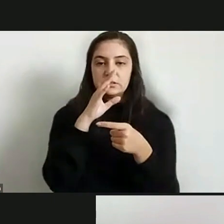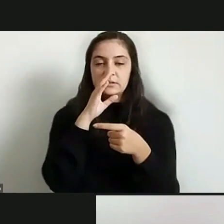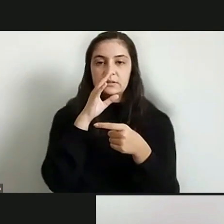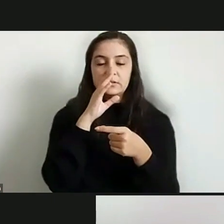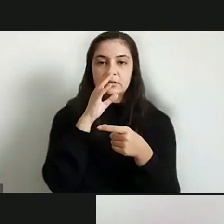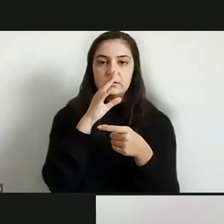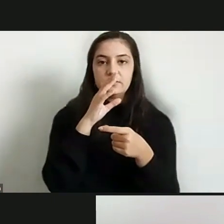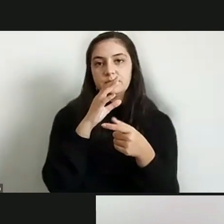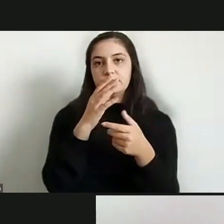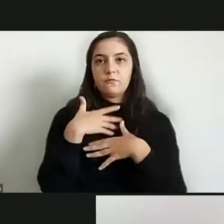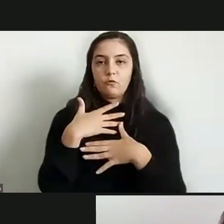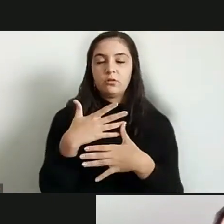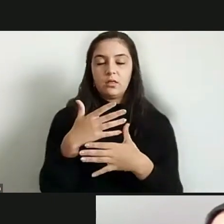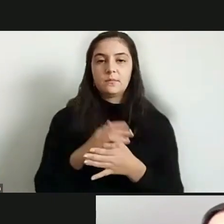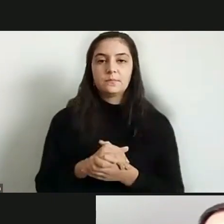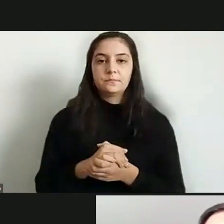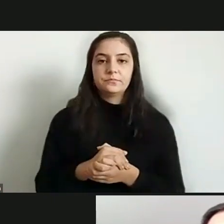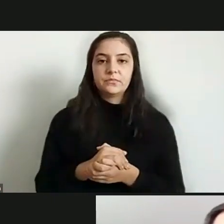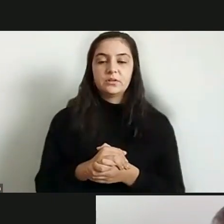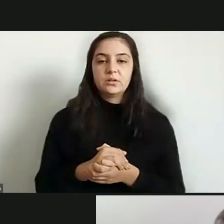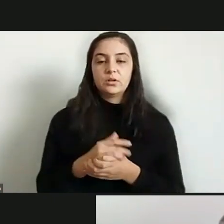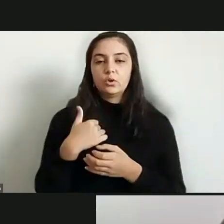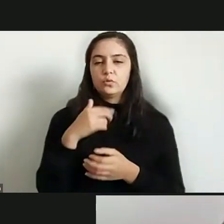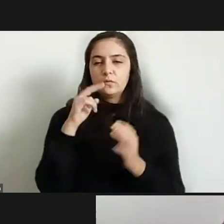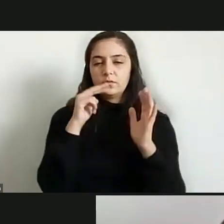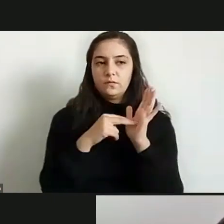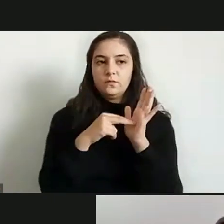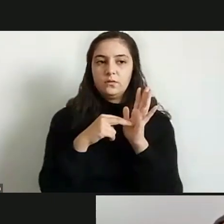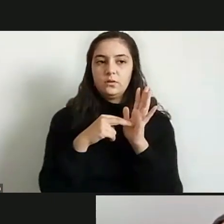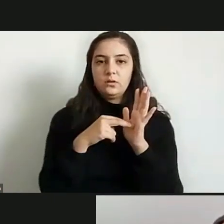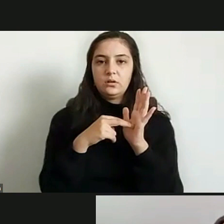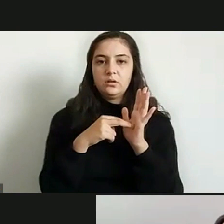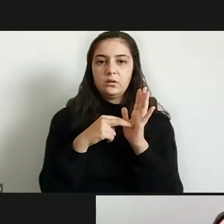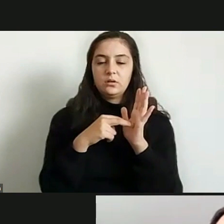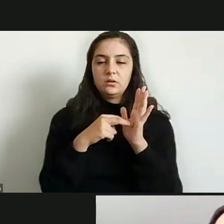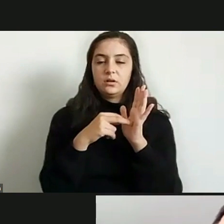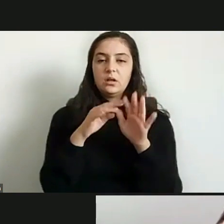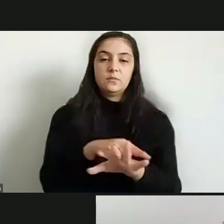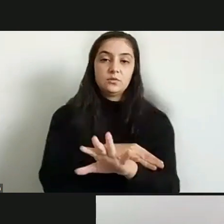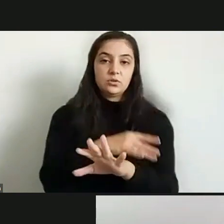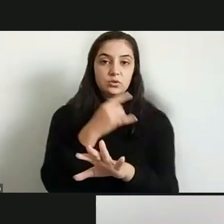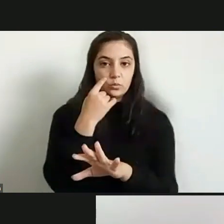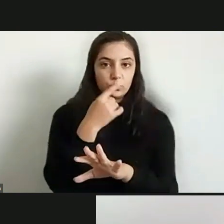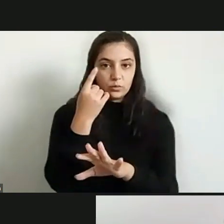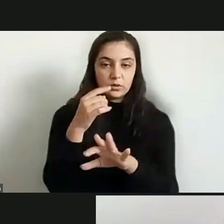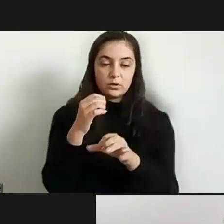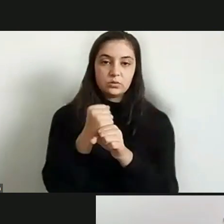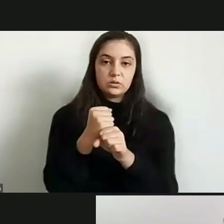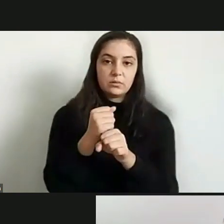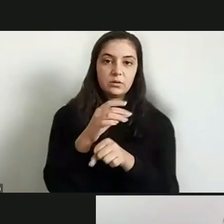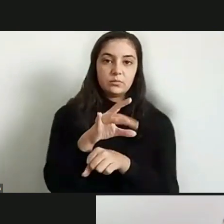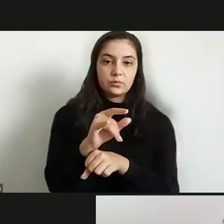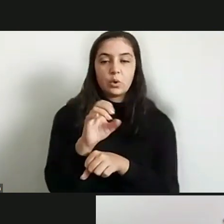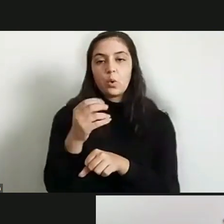essa vontade. Vi aqui numa que perguntava se a administração pública era um local de trabalho, se um